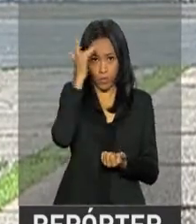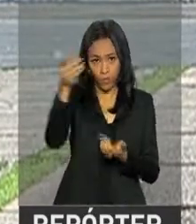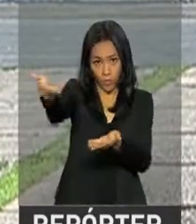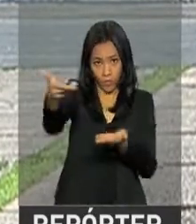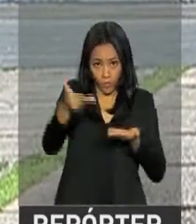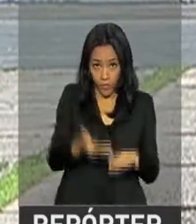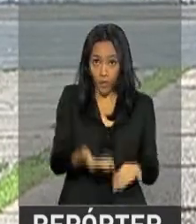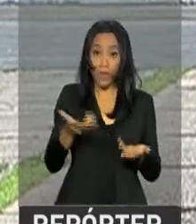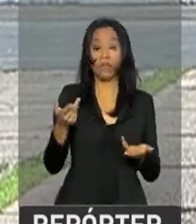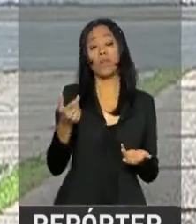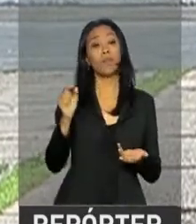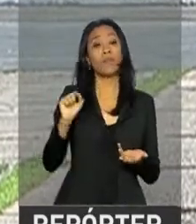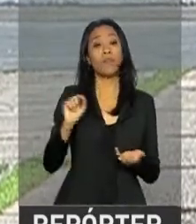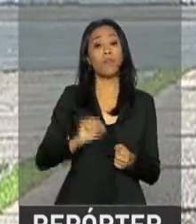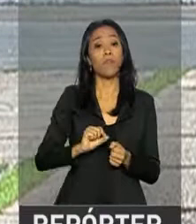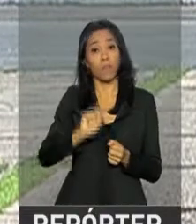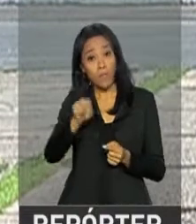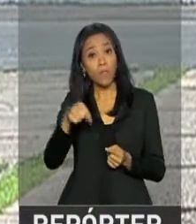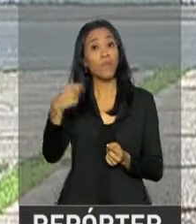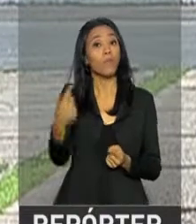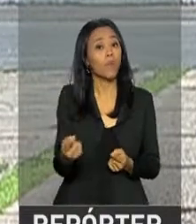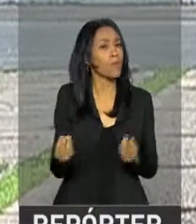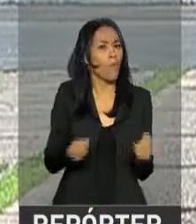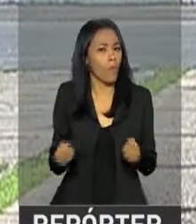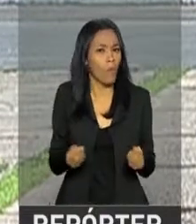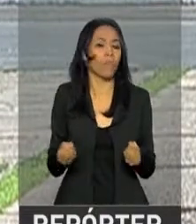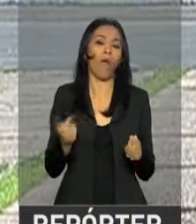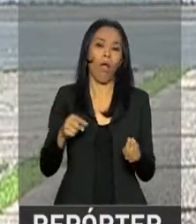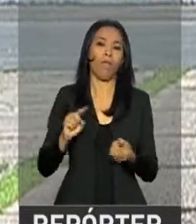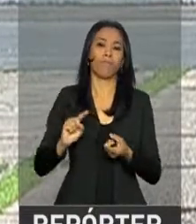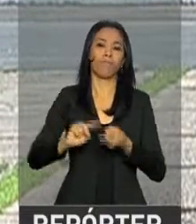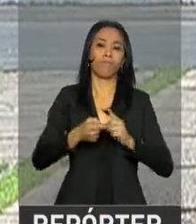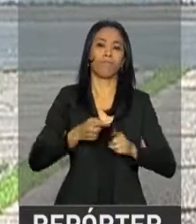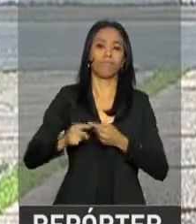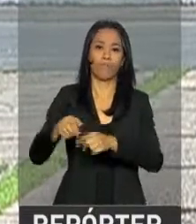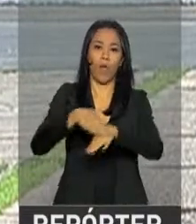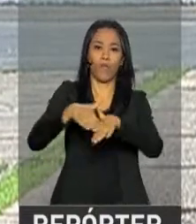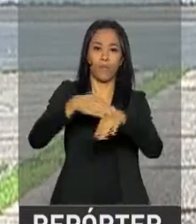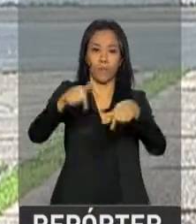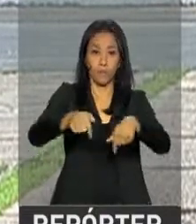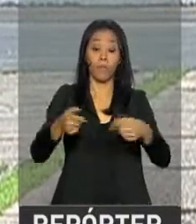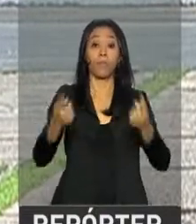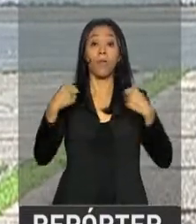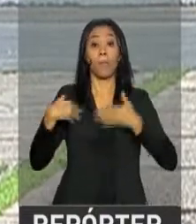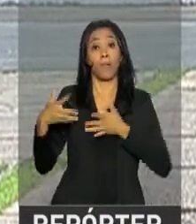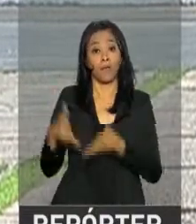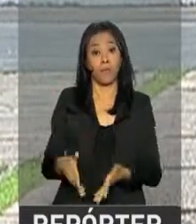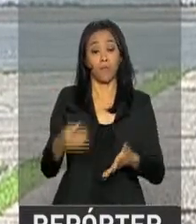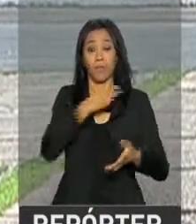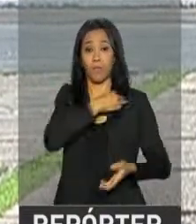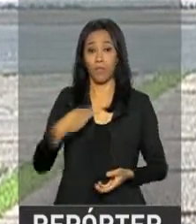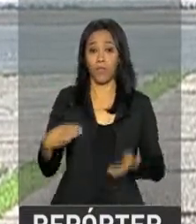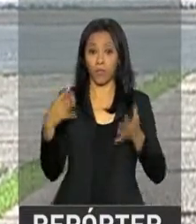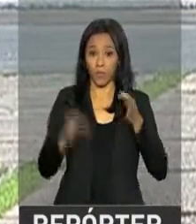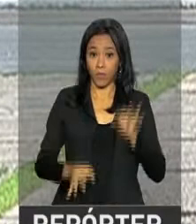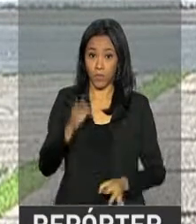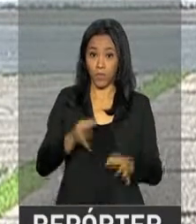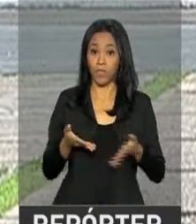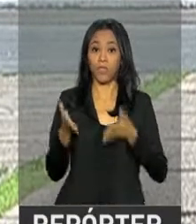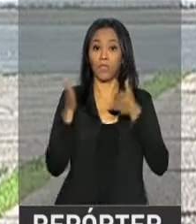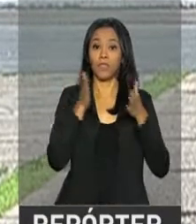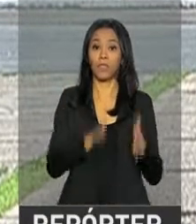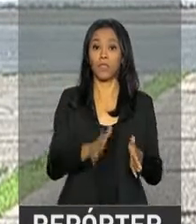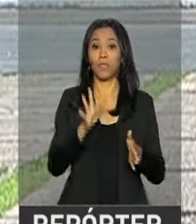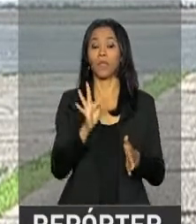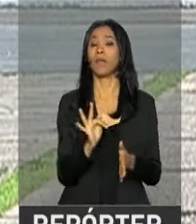e os próximos passos da ação além de deputados e senadores participam os ministros da justiça defesa fazenda casa civil